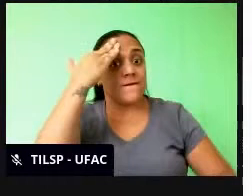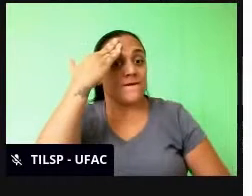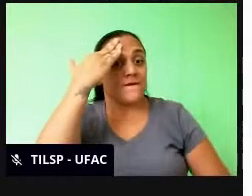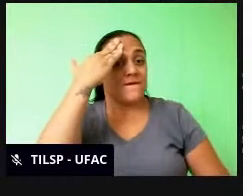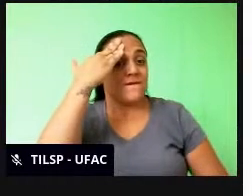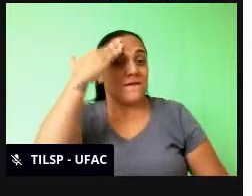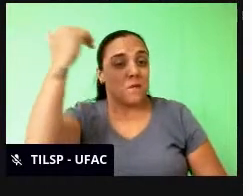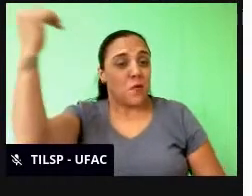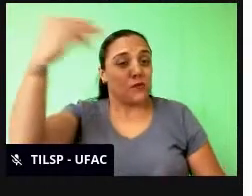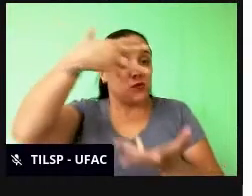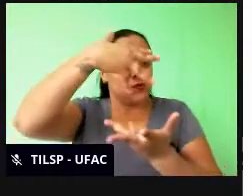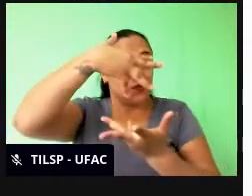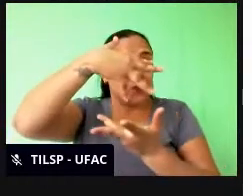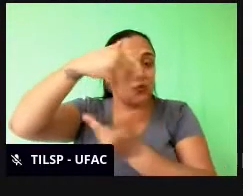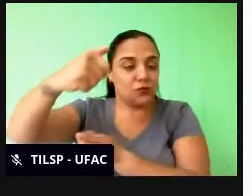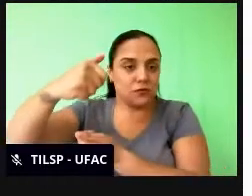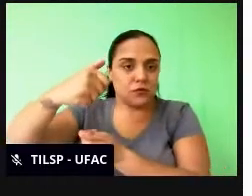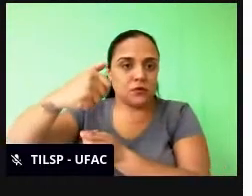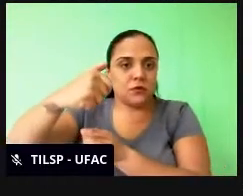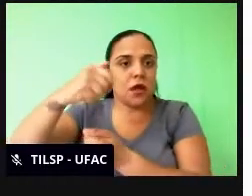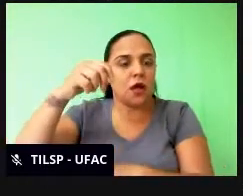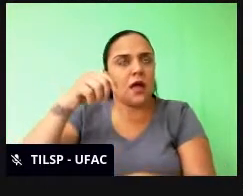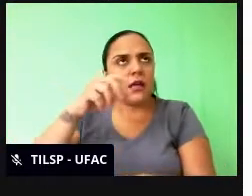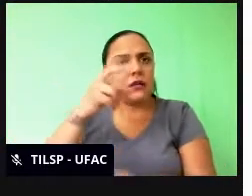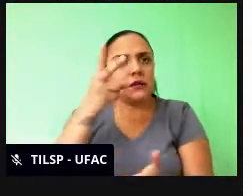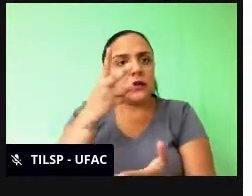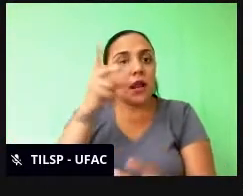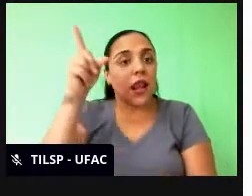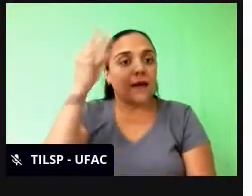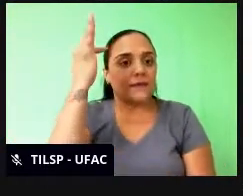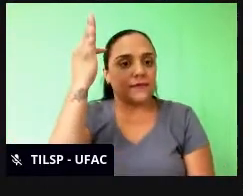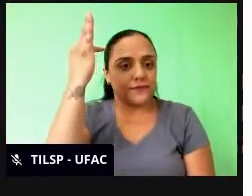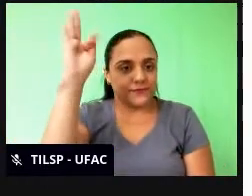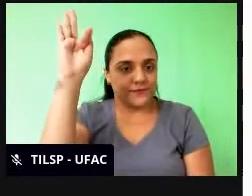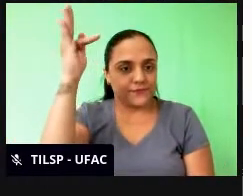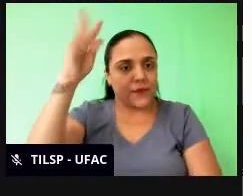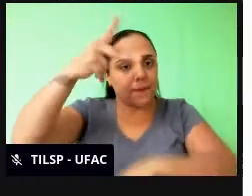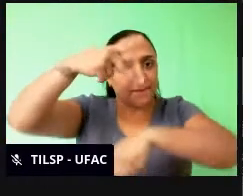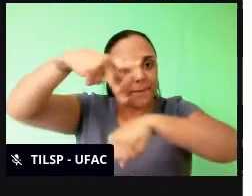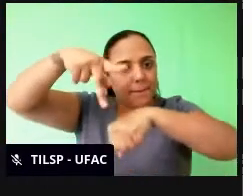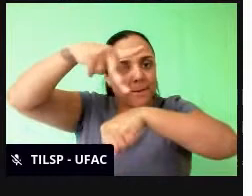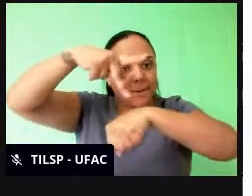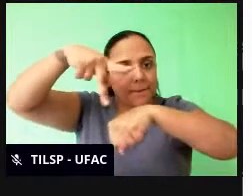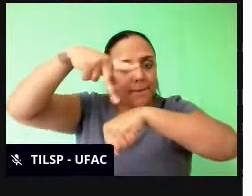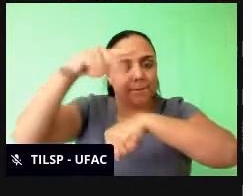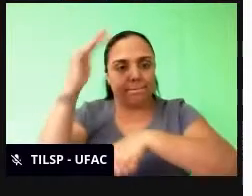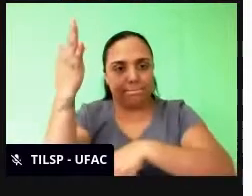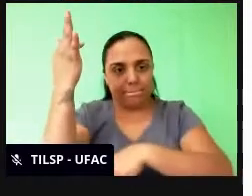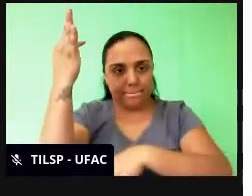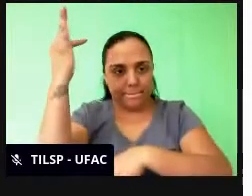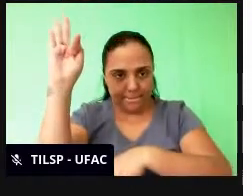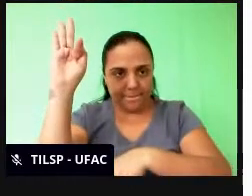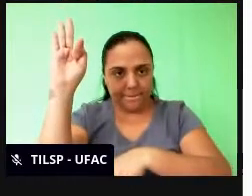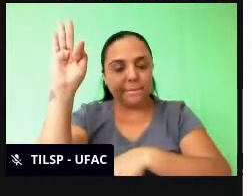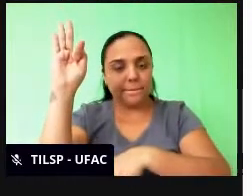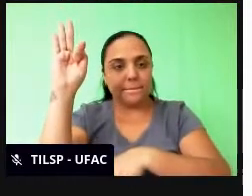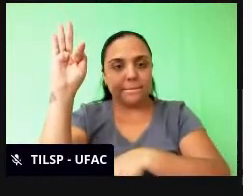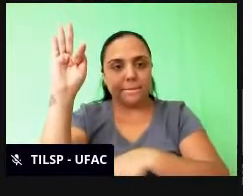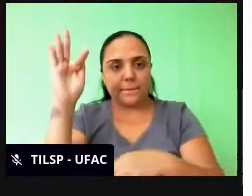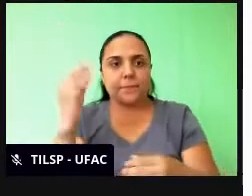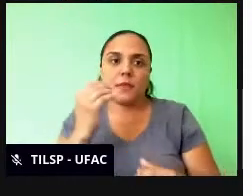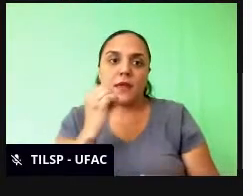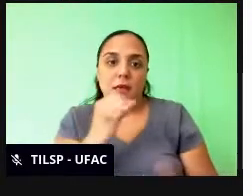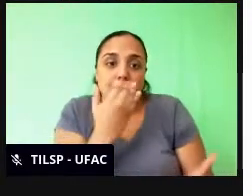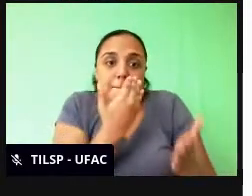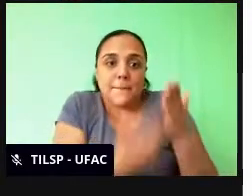todo o mundo, e ela acontece uma vez ao ano na França. Então, vejam que a estimativa de